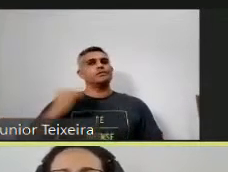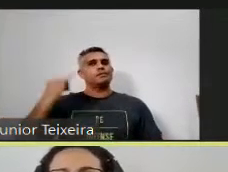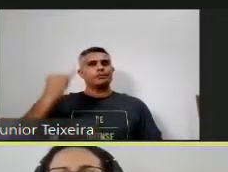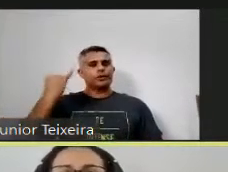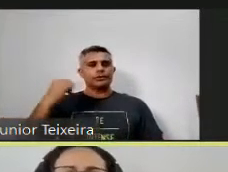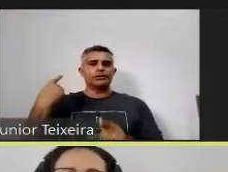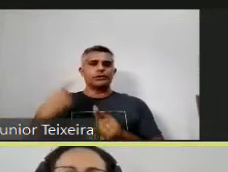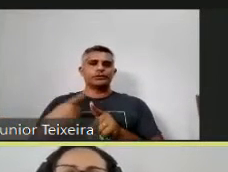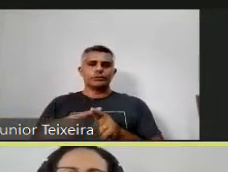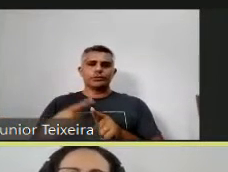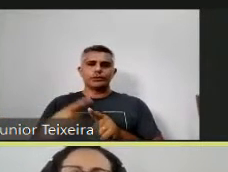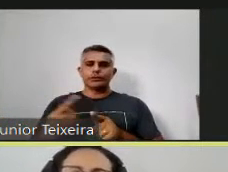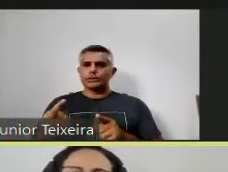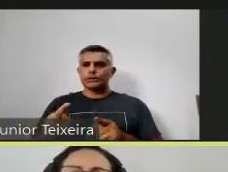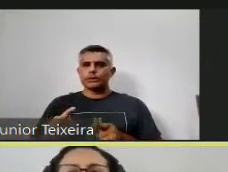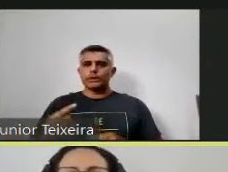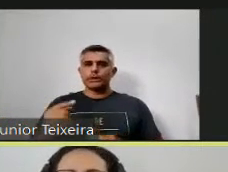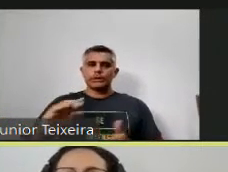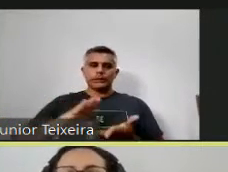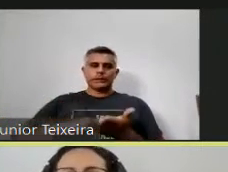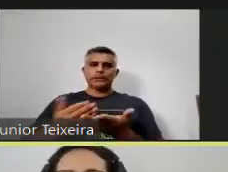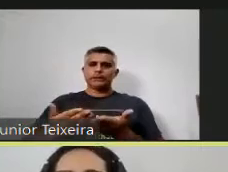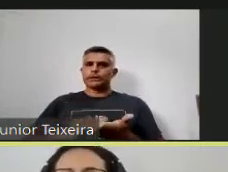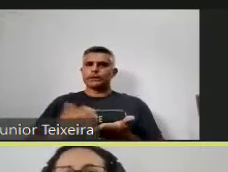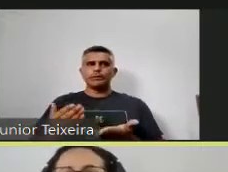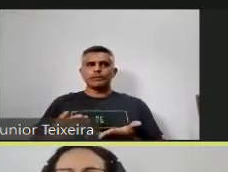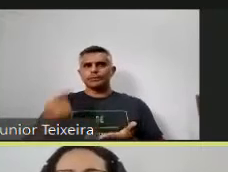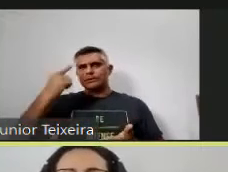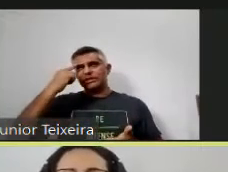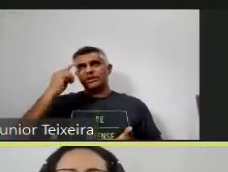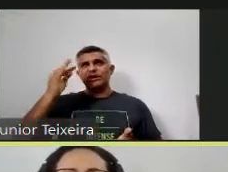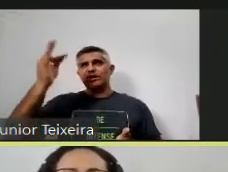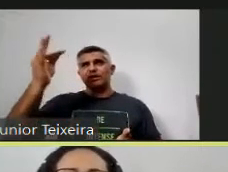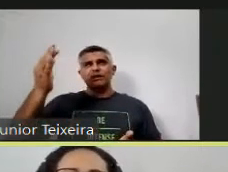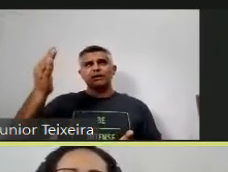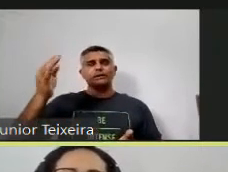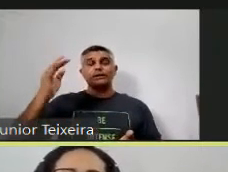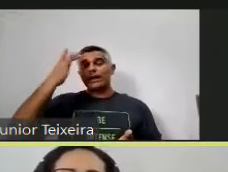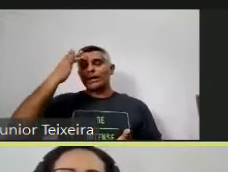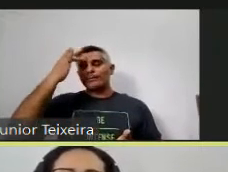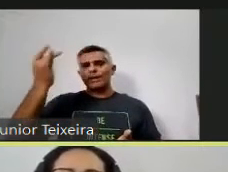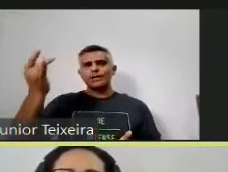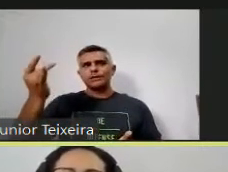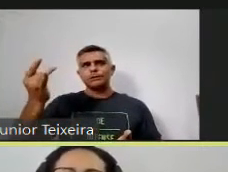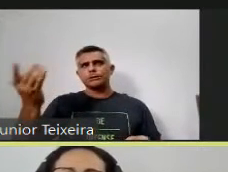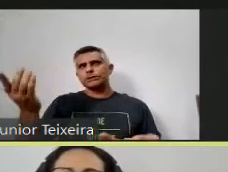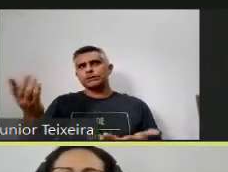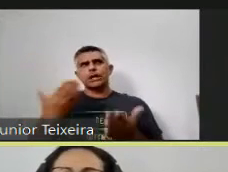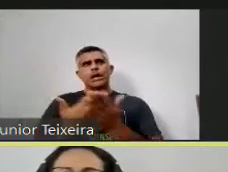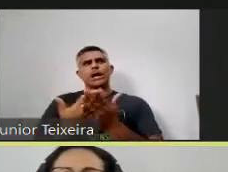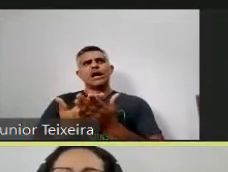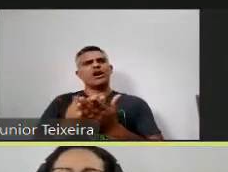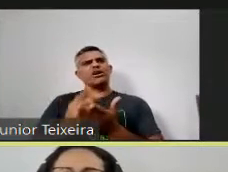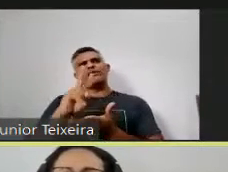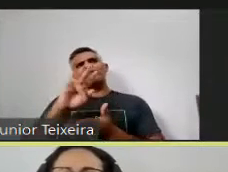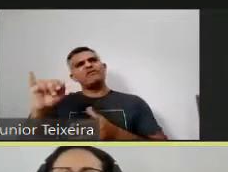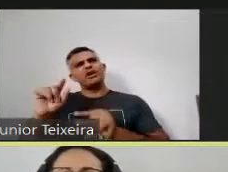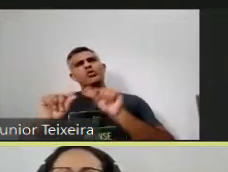que conteúdo, né, necessariamente vai ser trabalhado naquela aula, naquele dia. E que, obviamente, isso vai